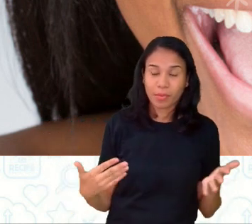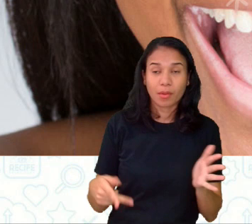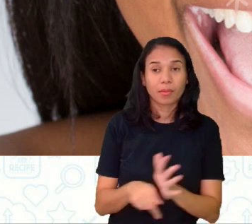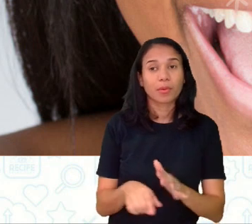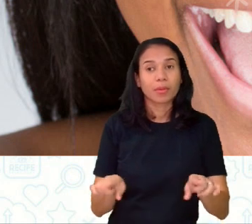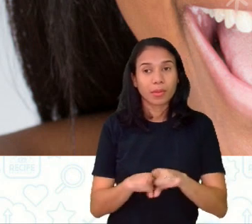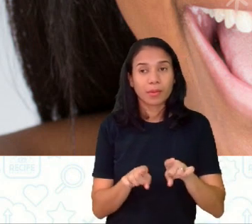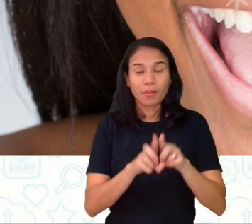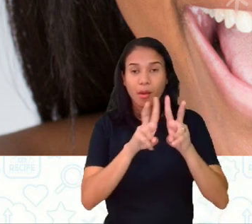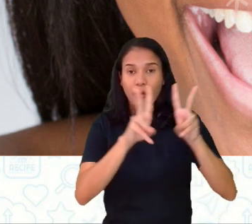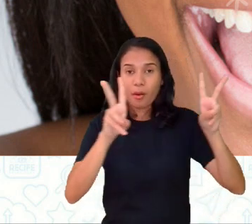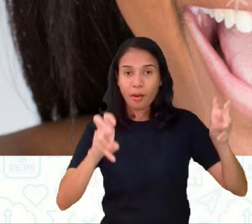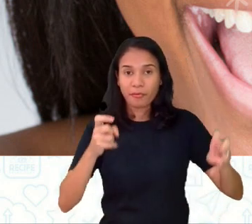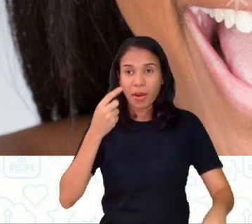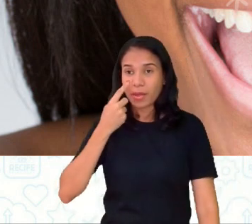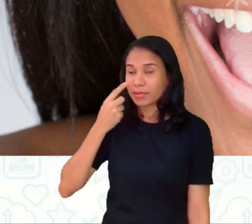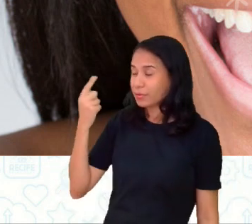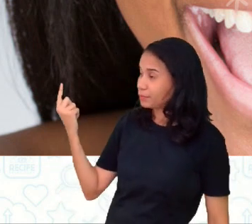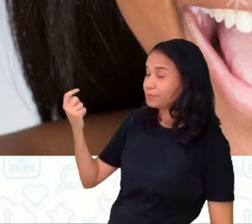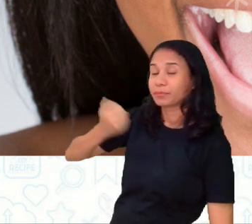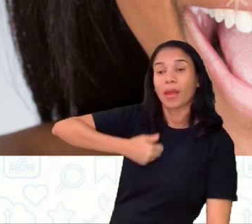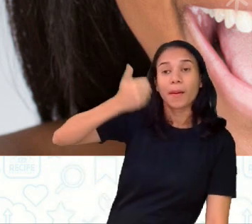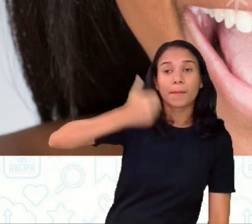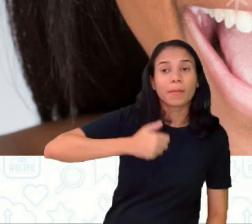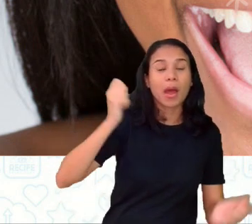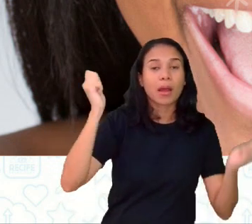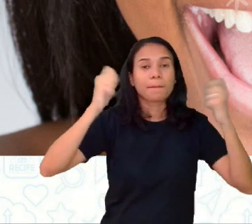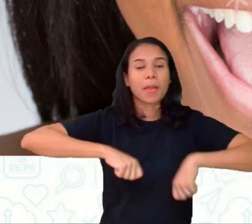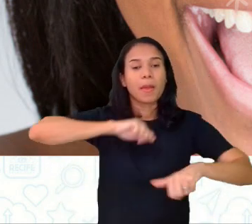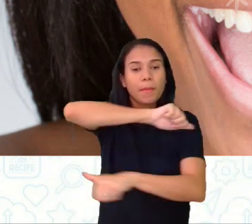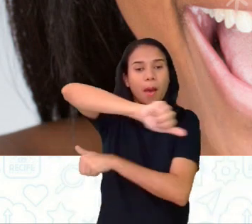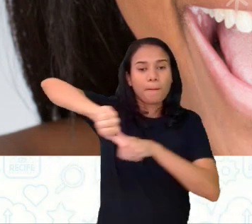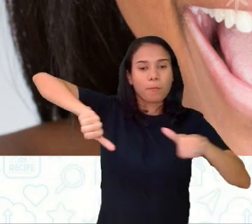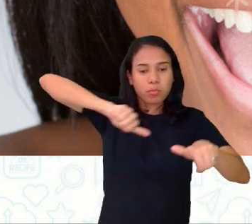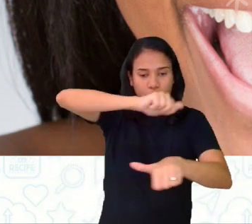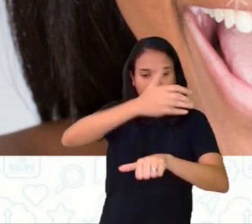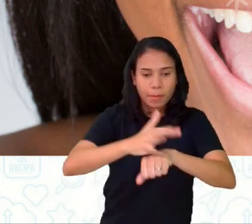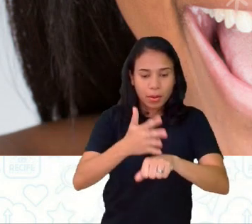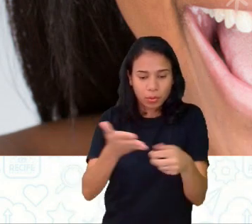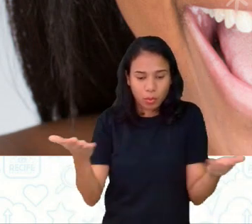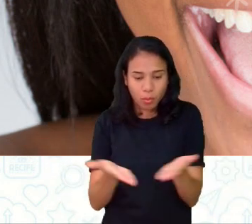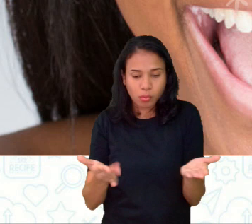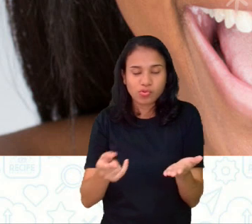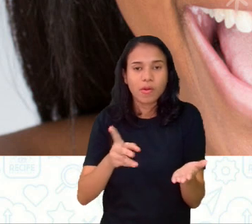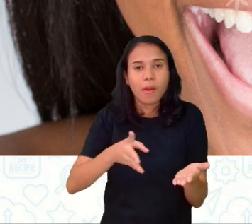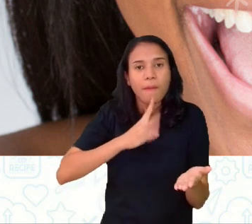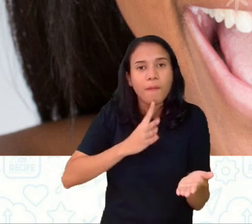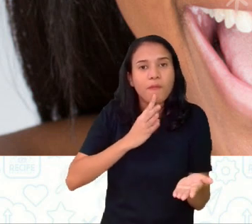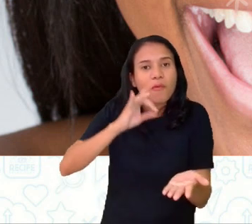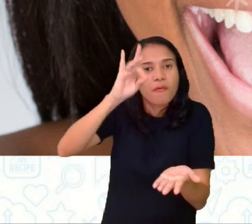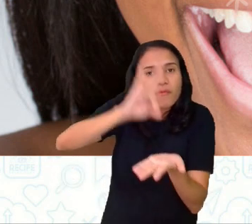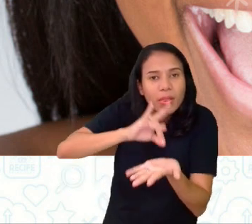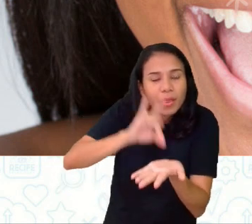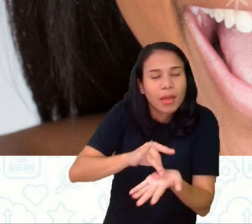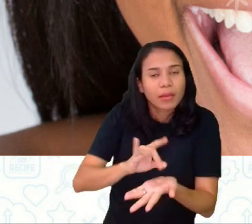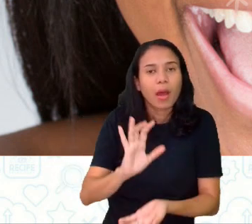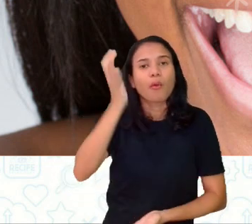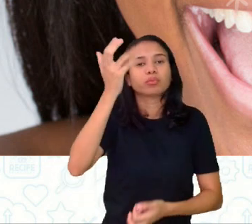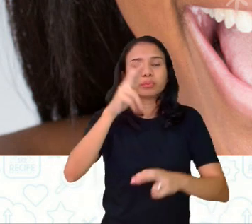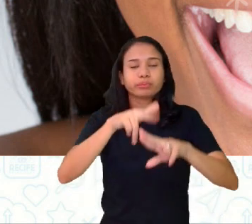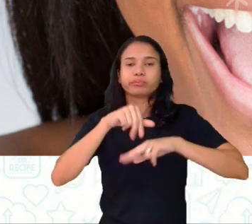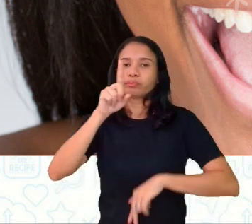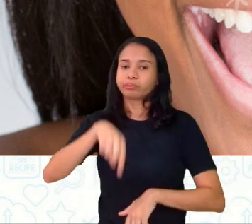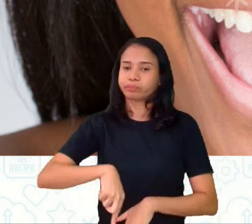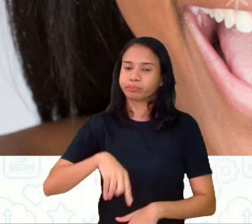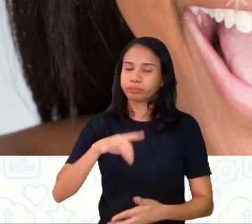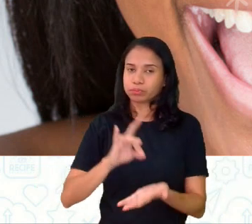outra frase aqui, né? A primeira condição para modificar a realidade consiste em conhecê-la, certo? Então, é justamente